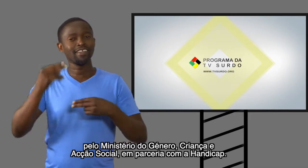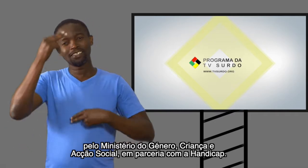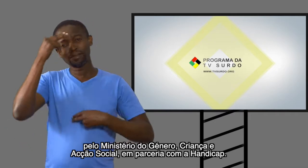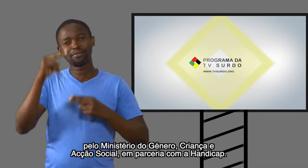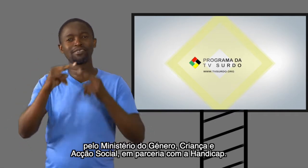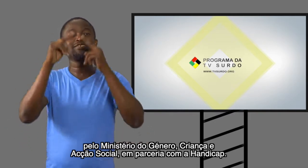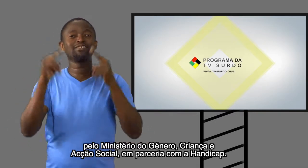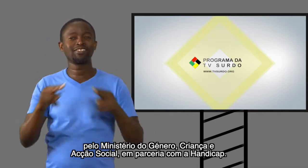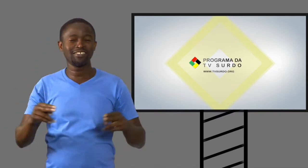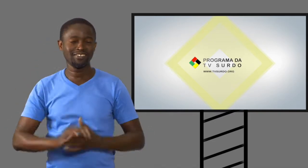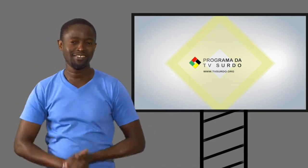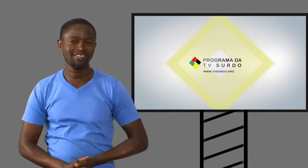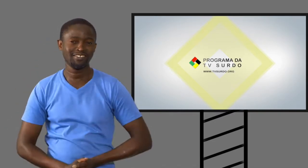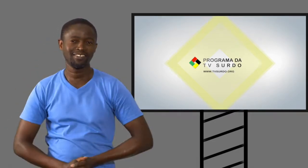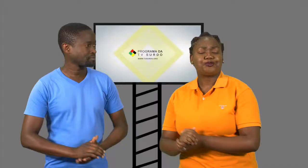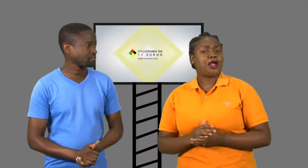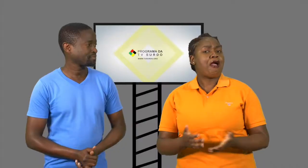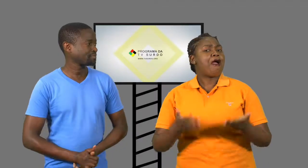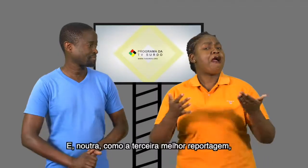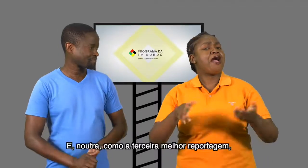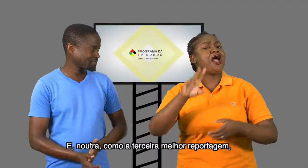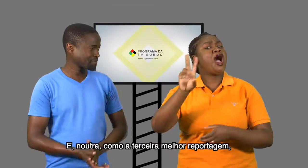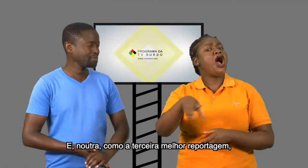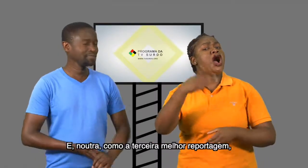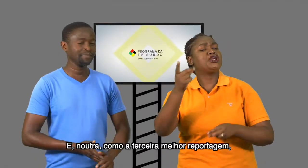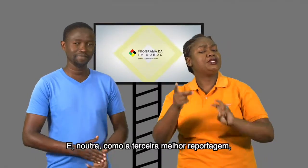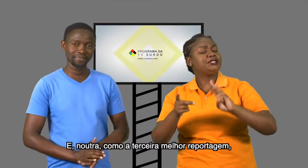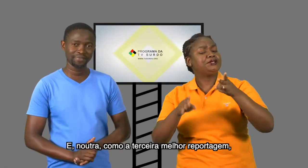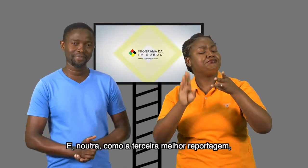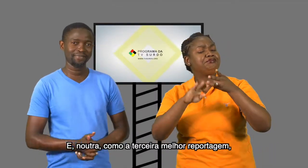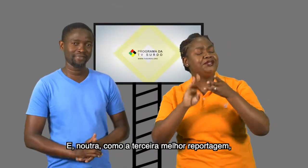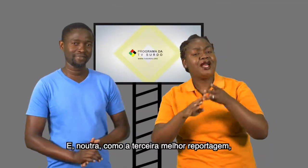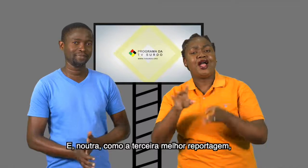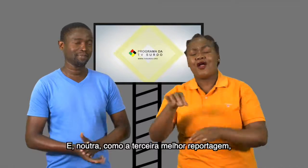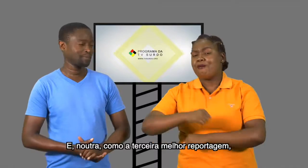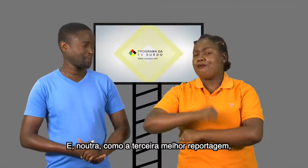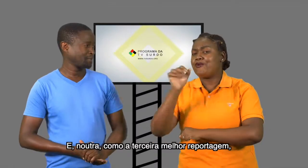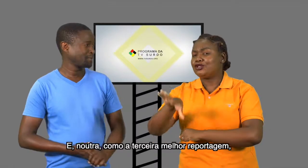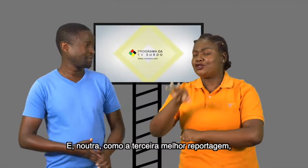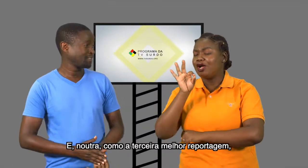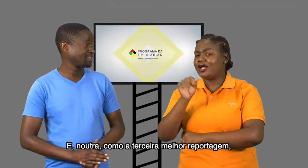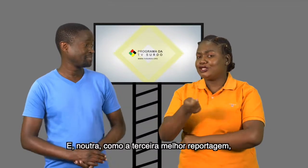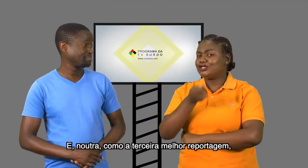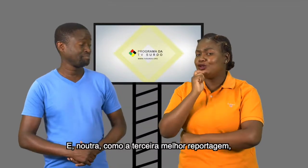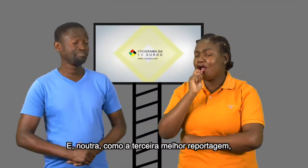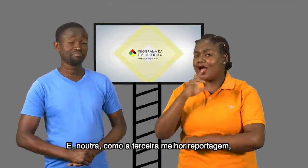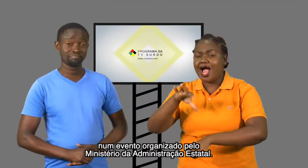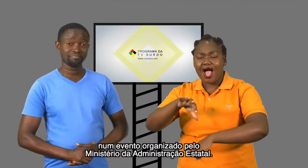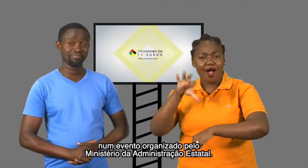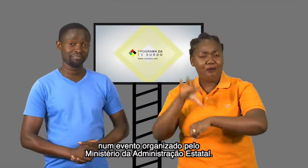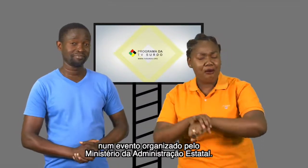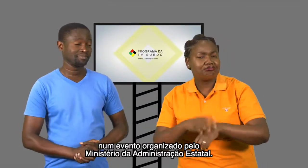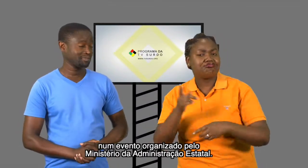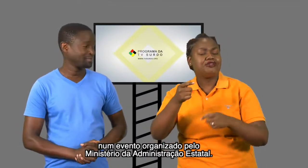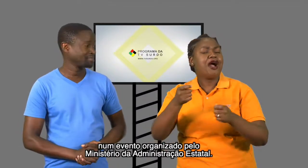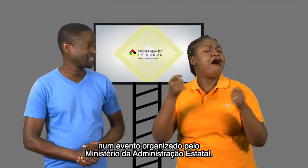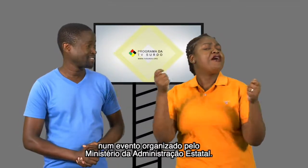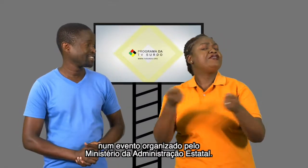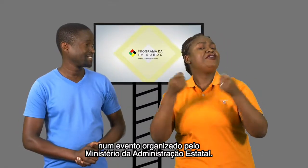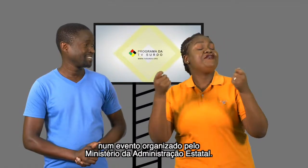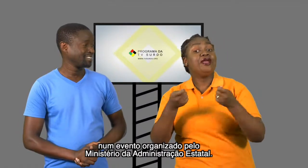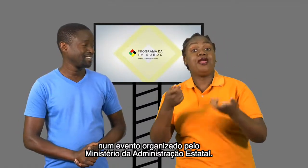indicado em outra como a terceira melhor o portagem em um evento